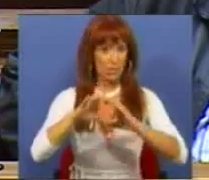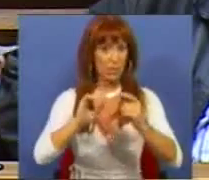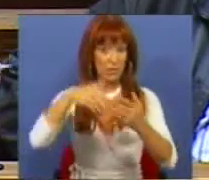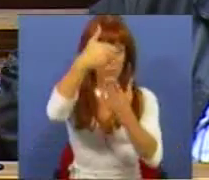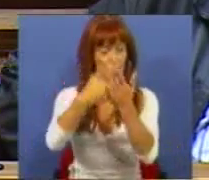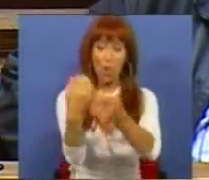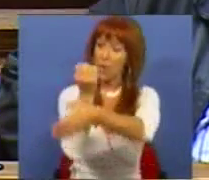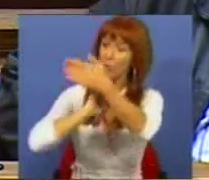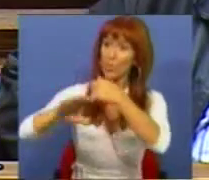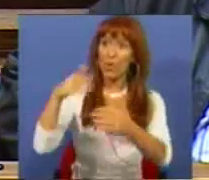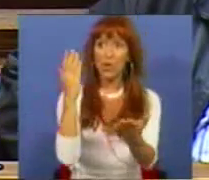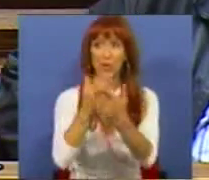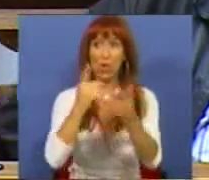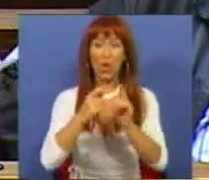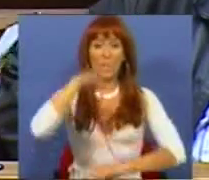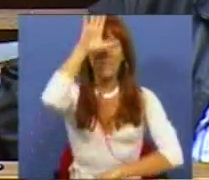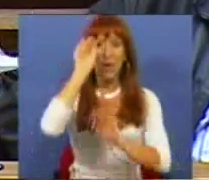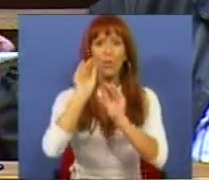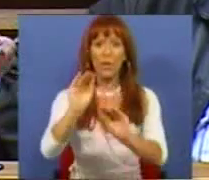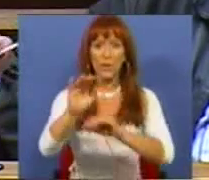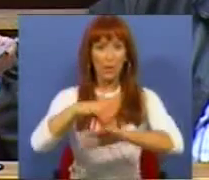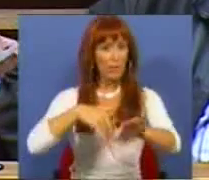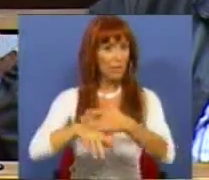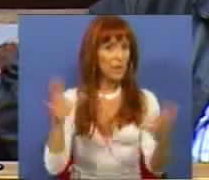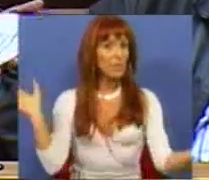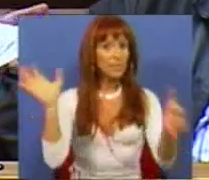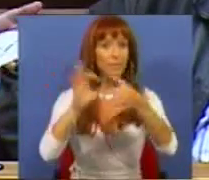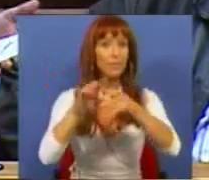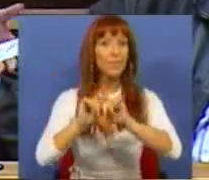que foi enviada às escolas pelo Ministério da Educação é